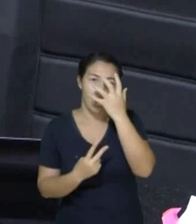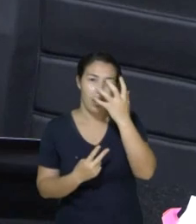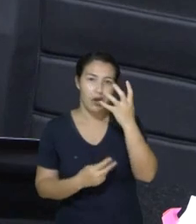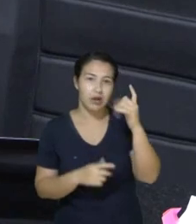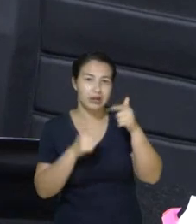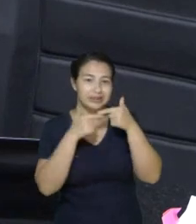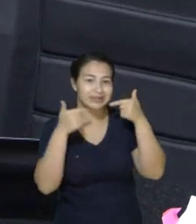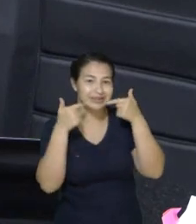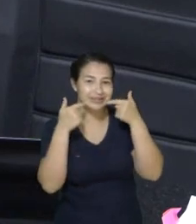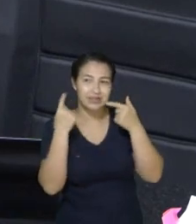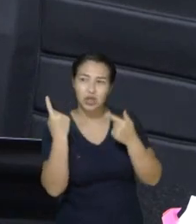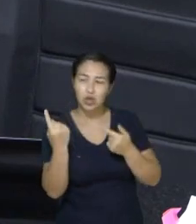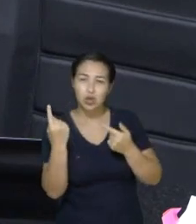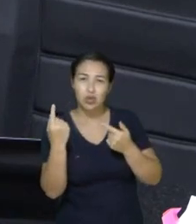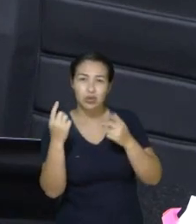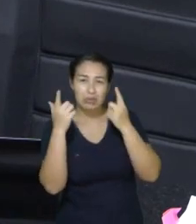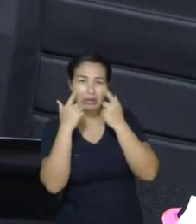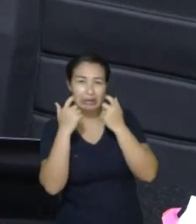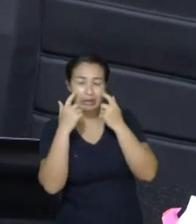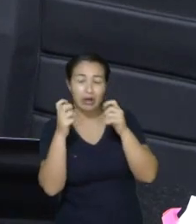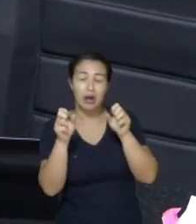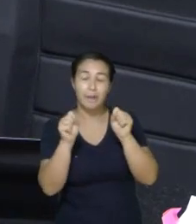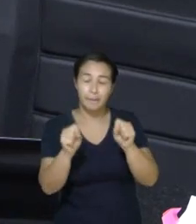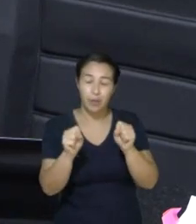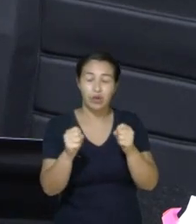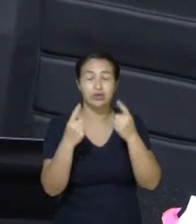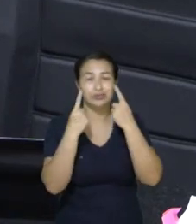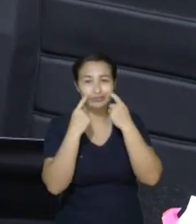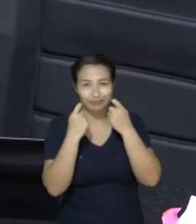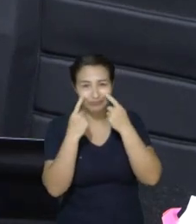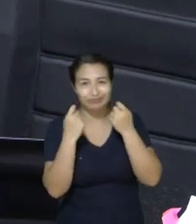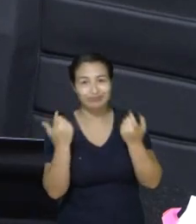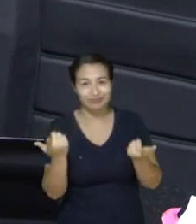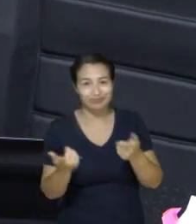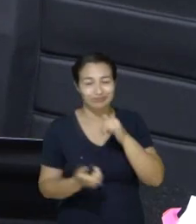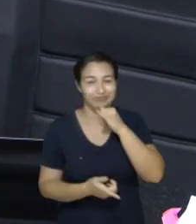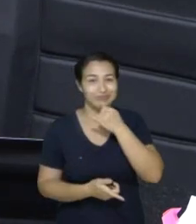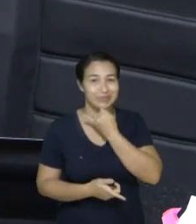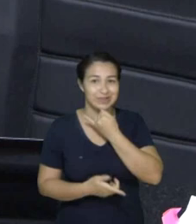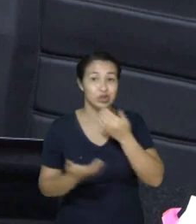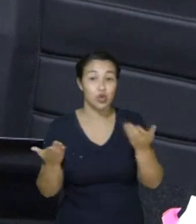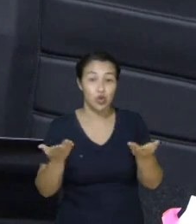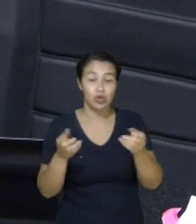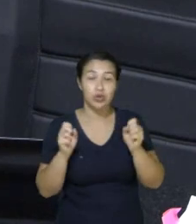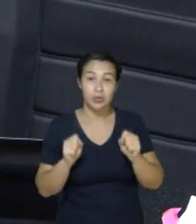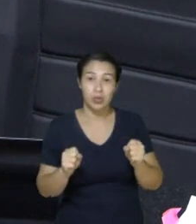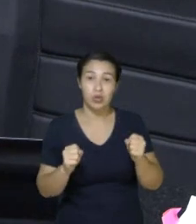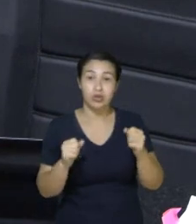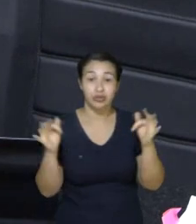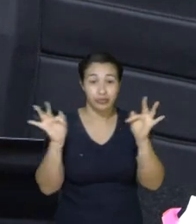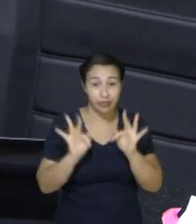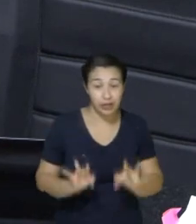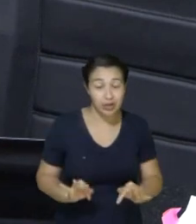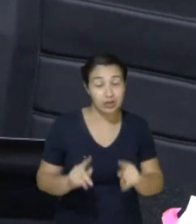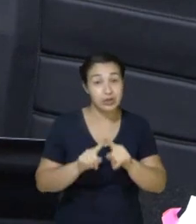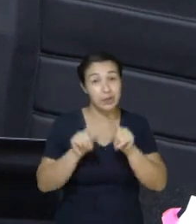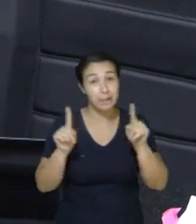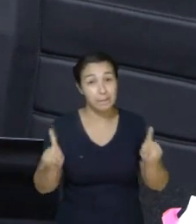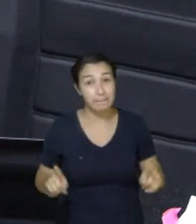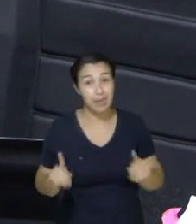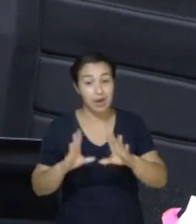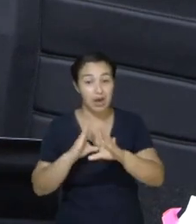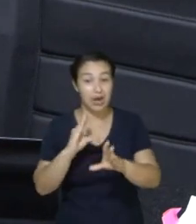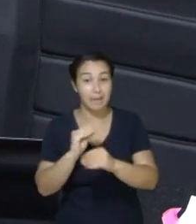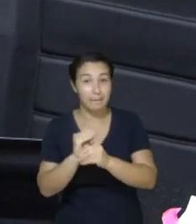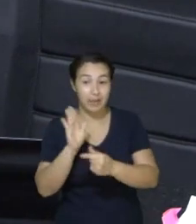chorando. Hoje vocês poderiam sair daqui com a máscara triste, hoje estão saindo com a máscara feliz, mas em decorrência de emendas